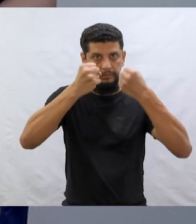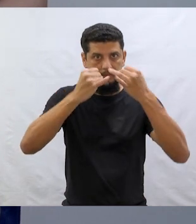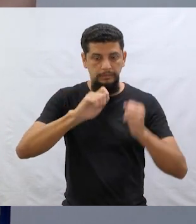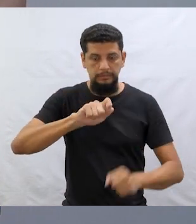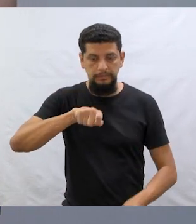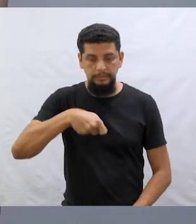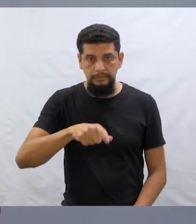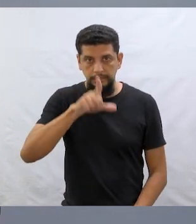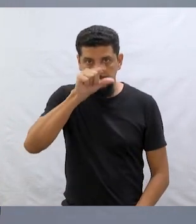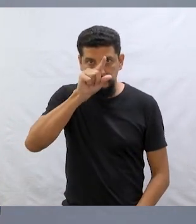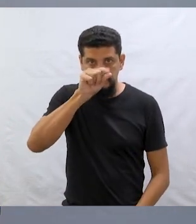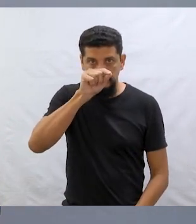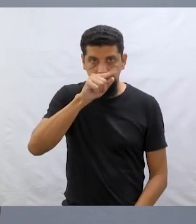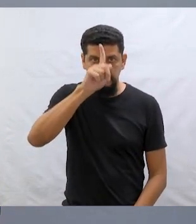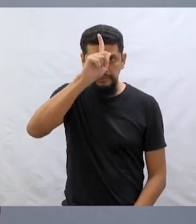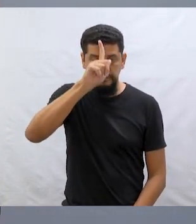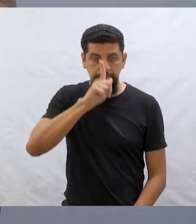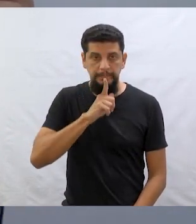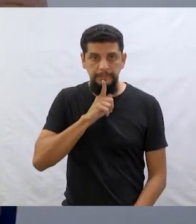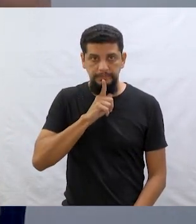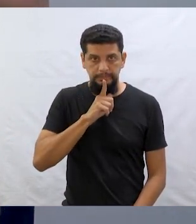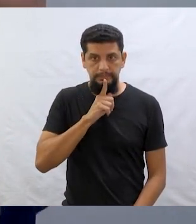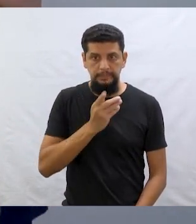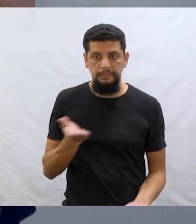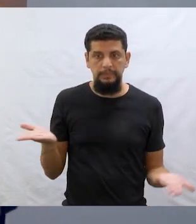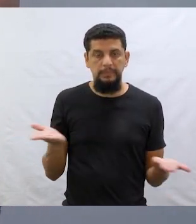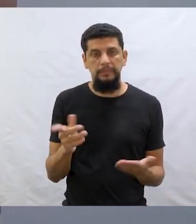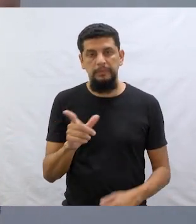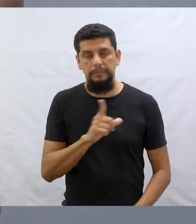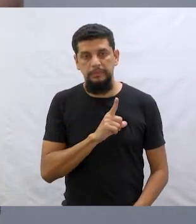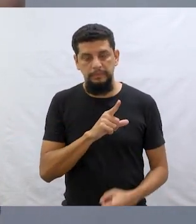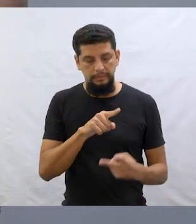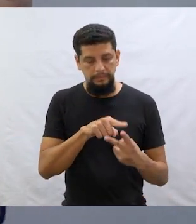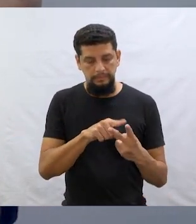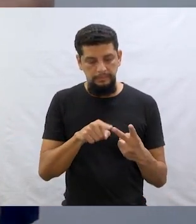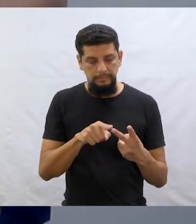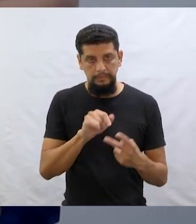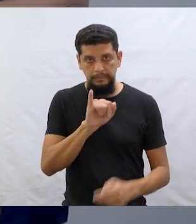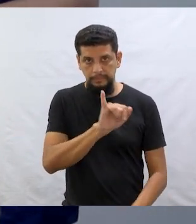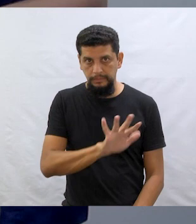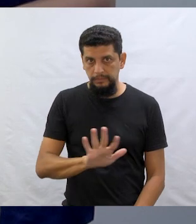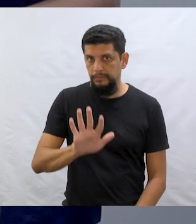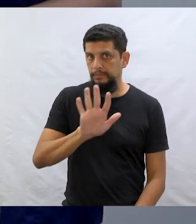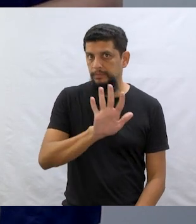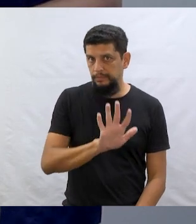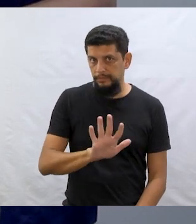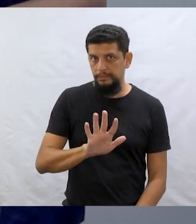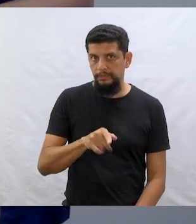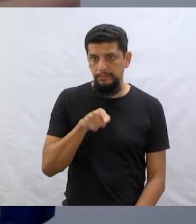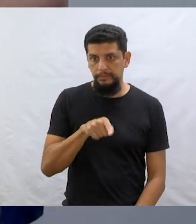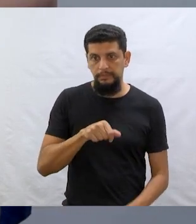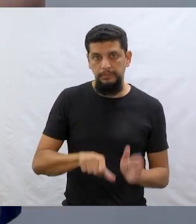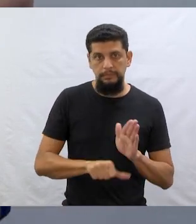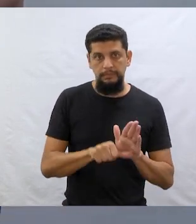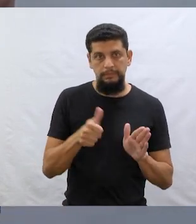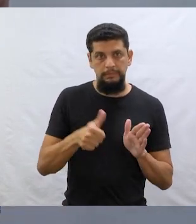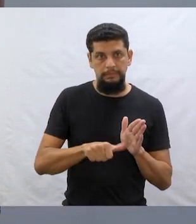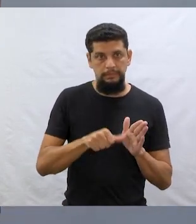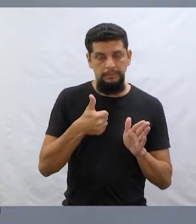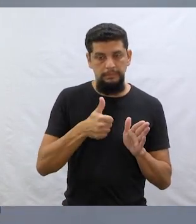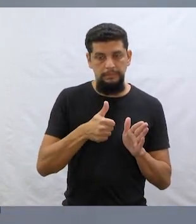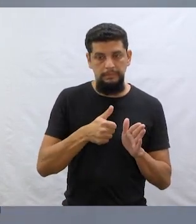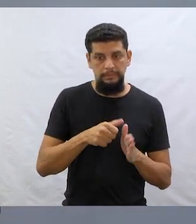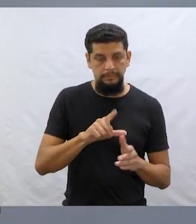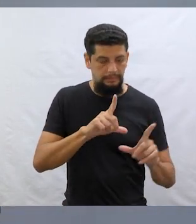Nós cantamos também a música. E aqui nós temos duas imagens. A primeira é